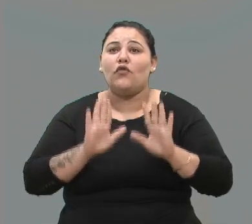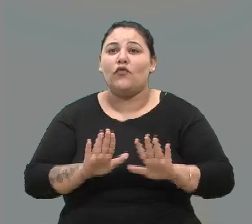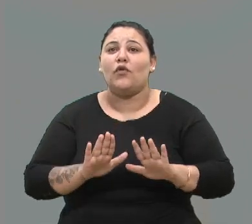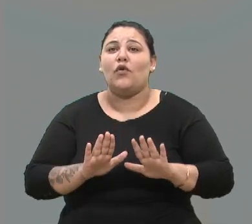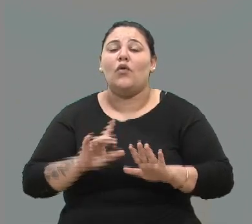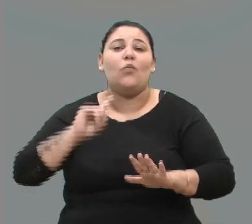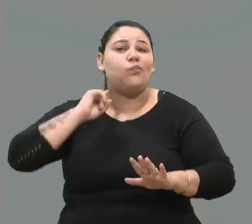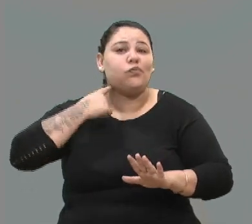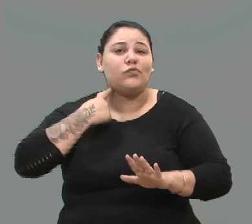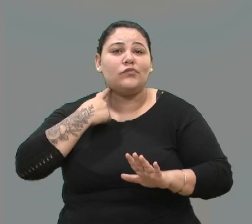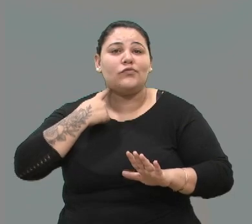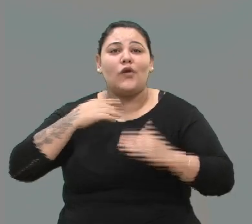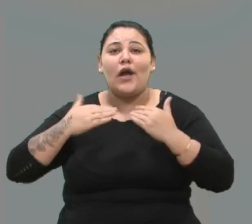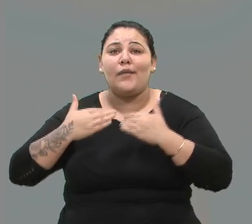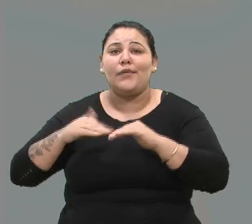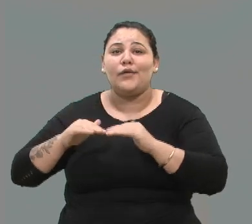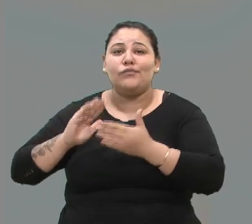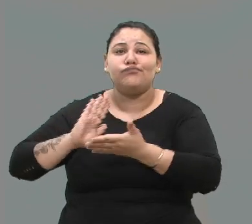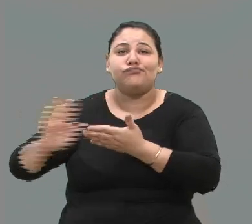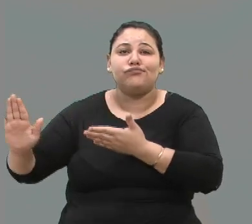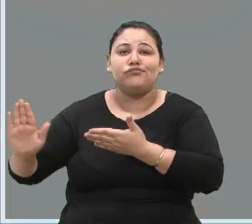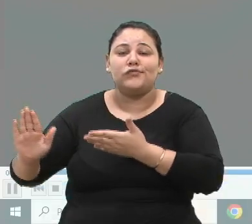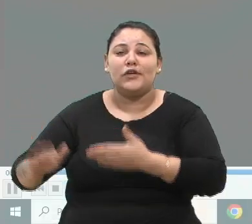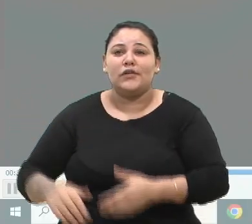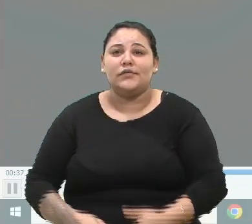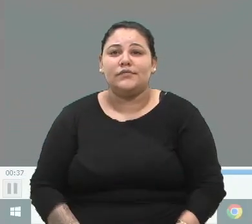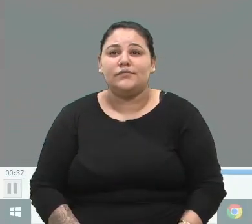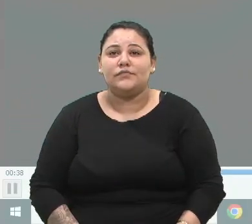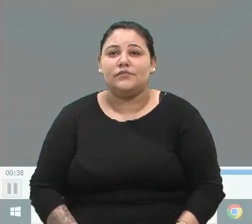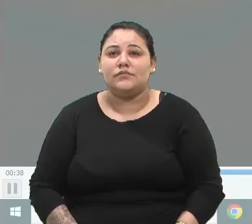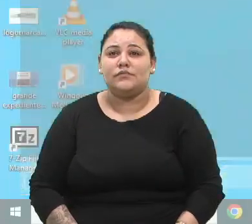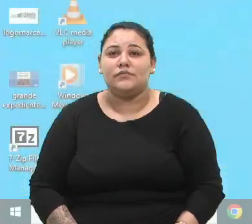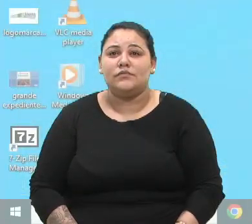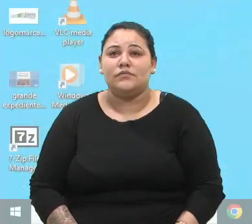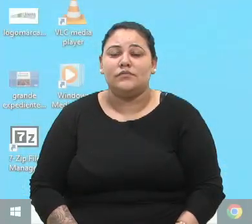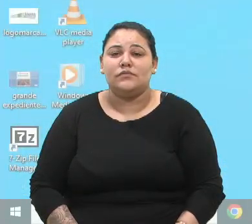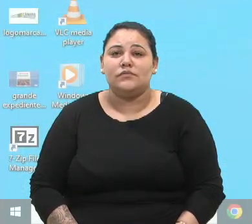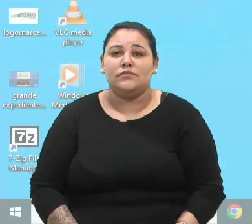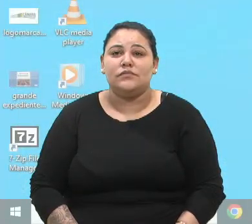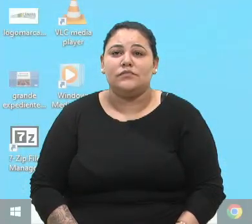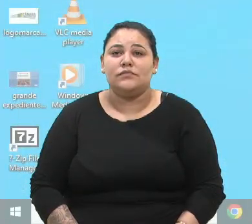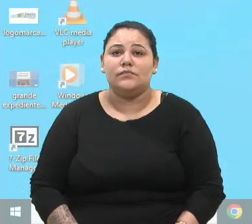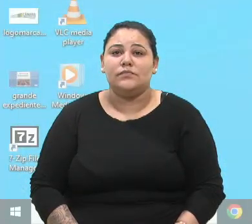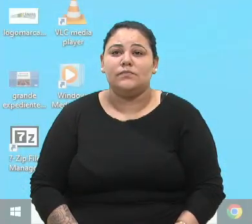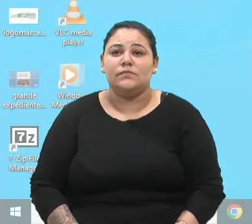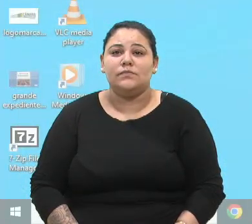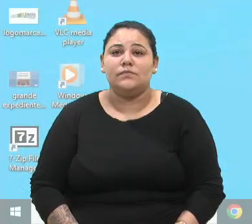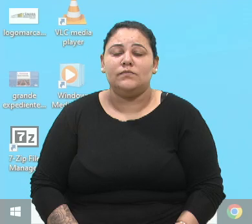depois que o caminhão foi embora. Tem a foto seguinte, por favor.